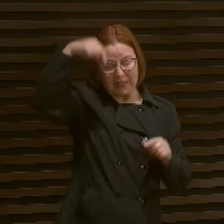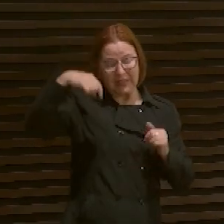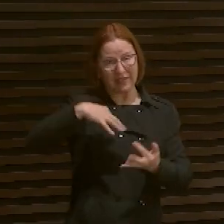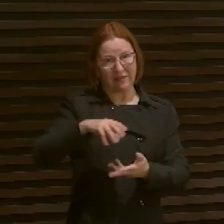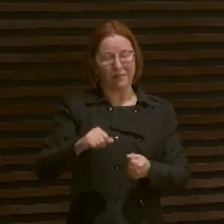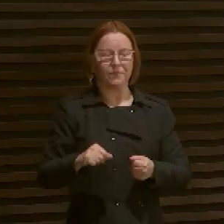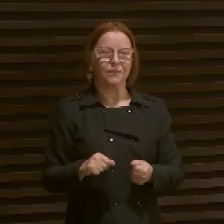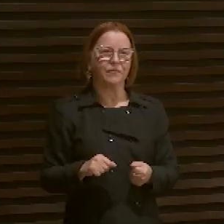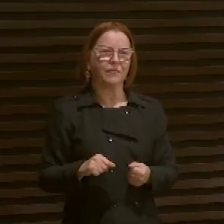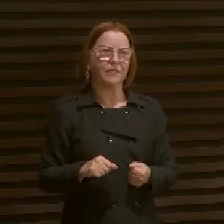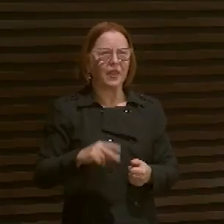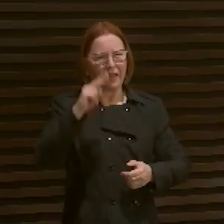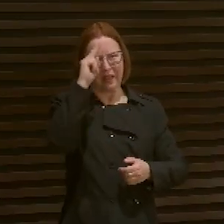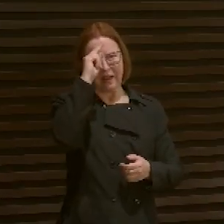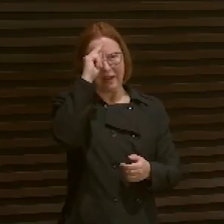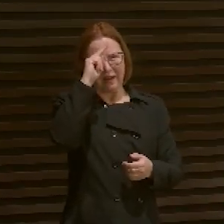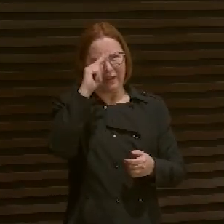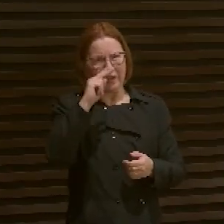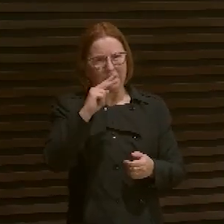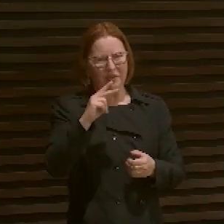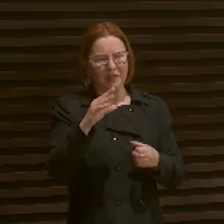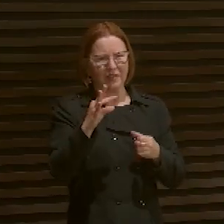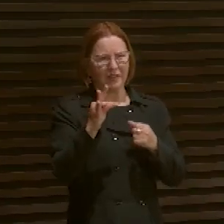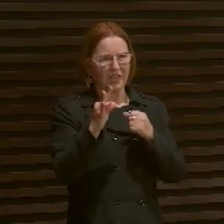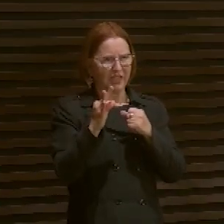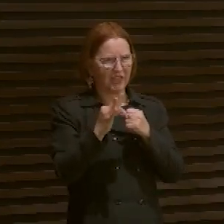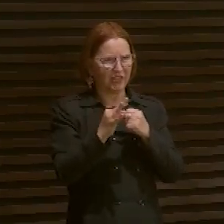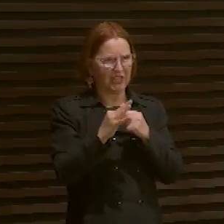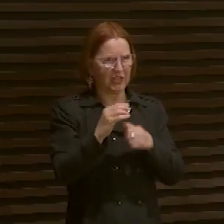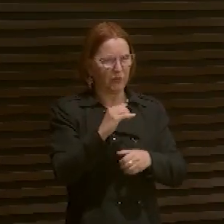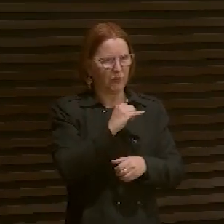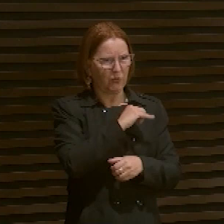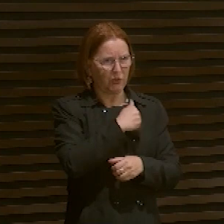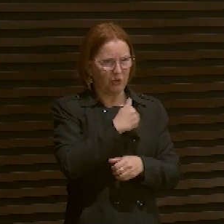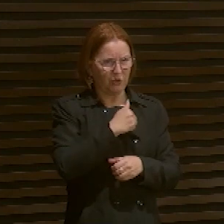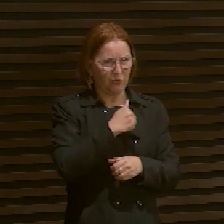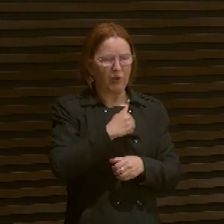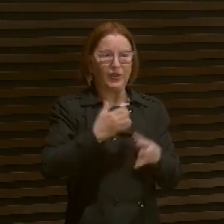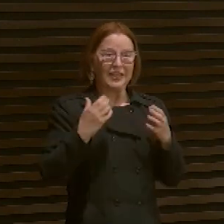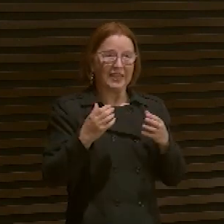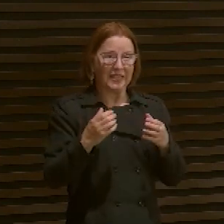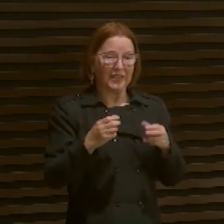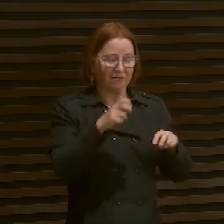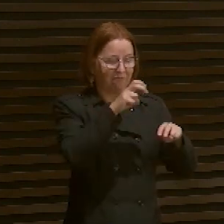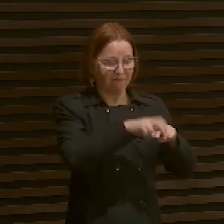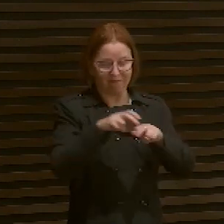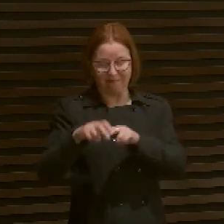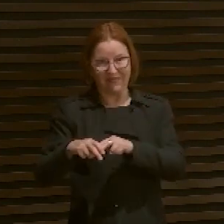João brigando? Senhor, quando o Senhor virar rei aqui, eu quero sentar um do lado direito, outro do lado esquerdo. Essa era a expectativa deles, um Messias